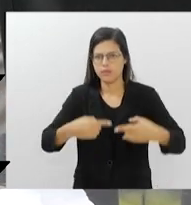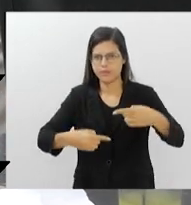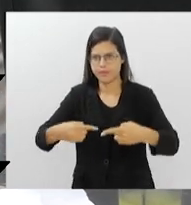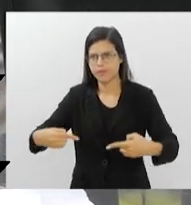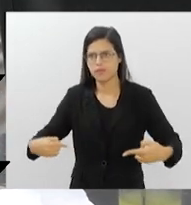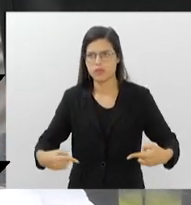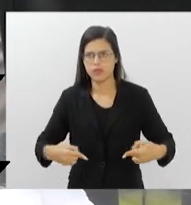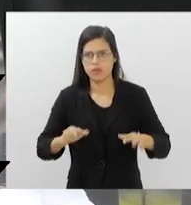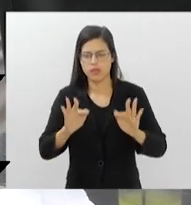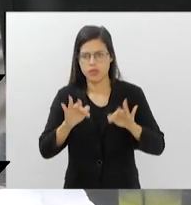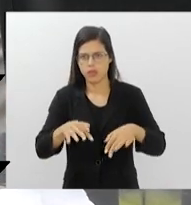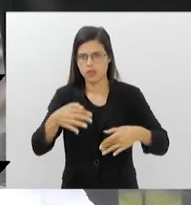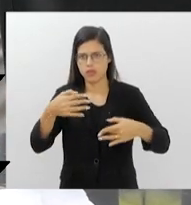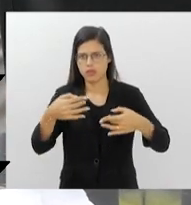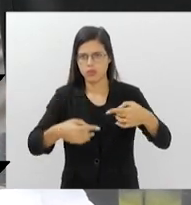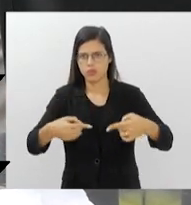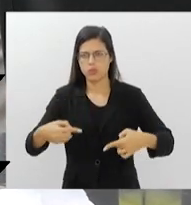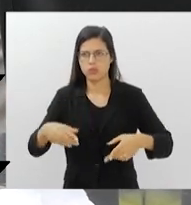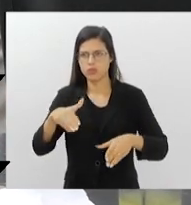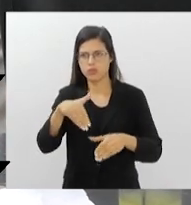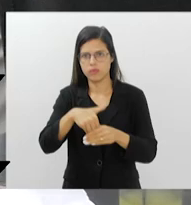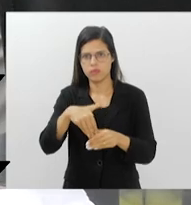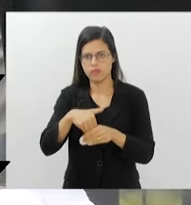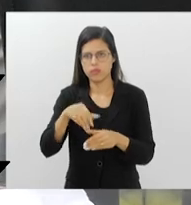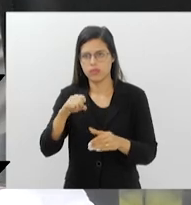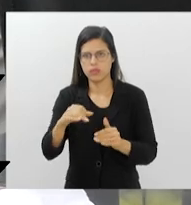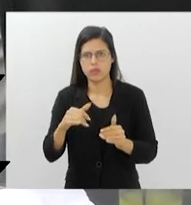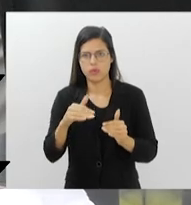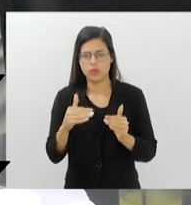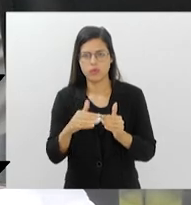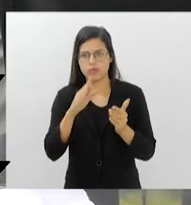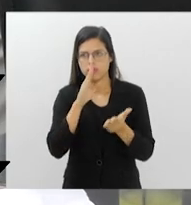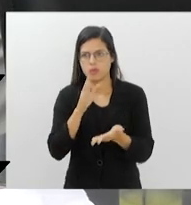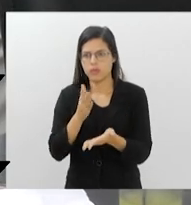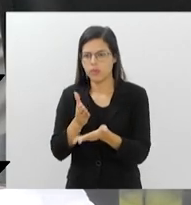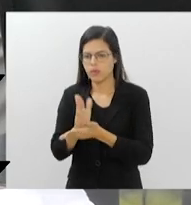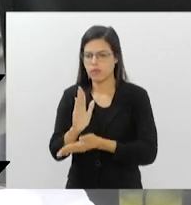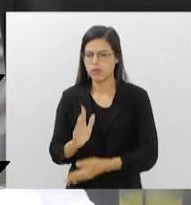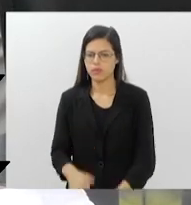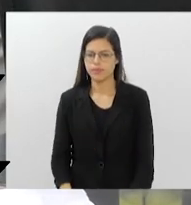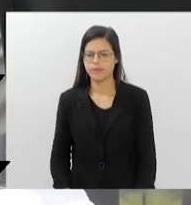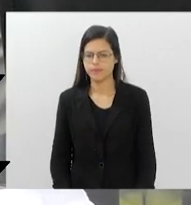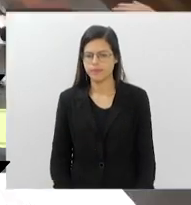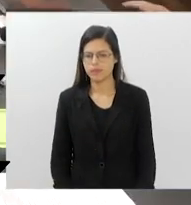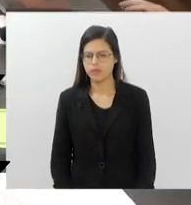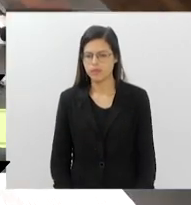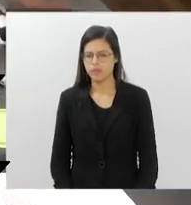discutir encerrada a discussão em votação os senhores que aprovam permaneçam Como estão aprovado